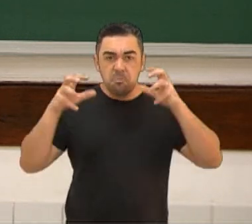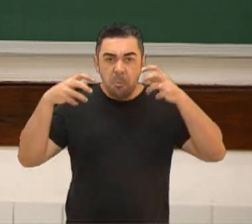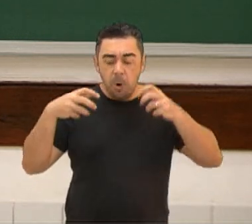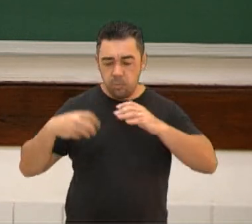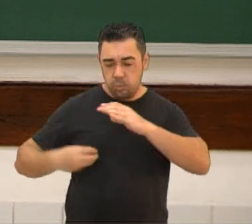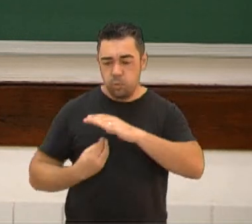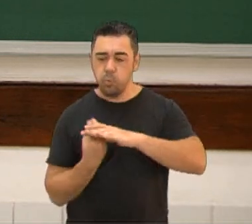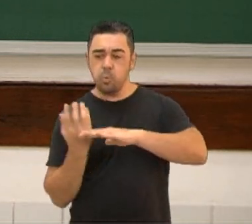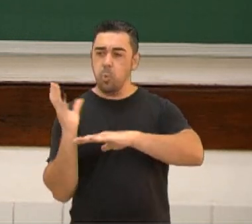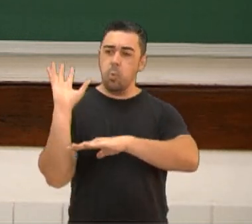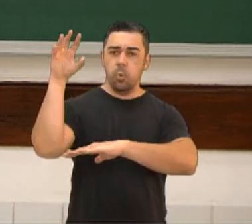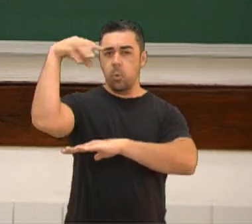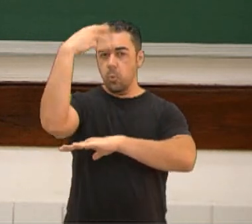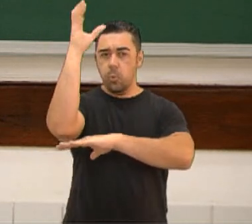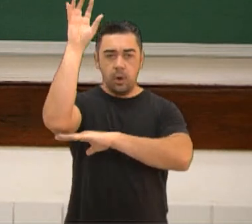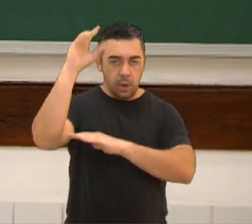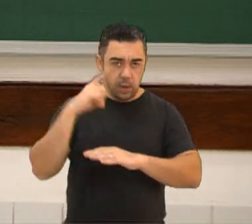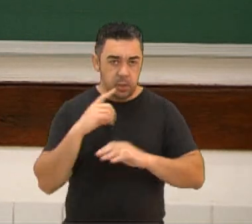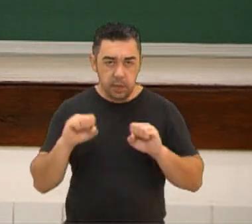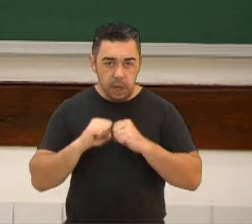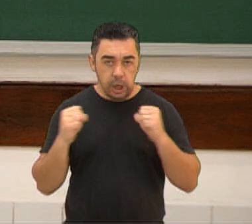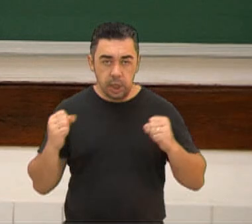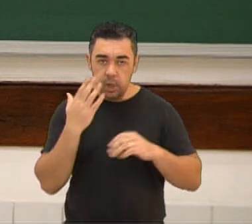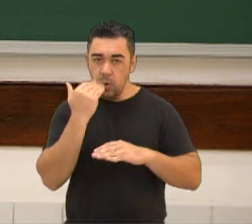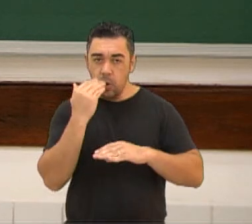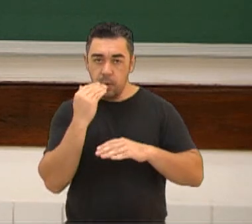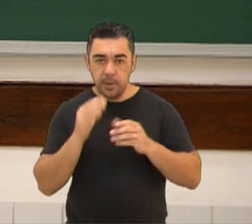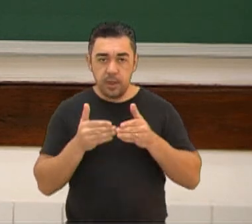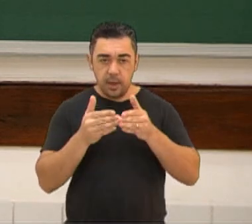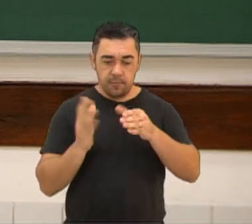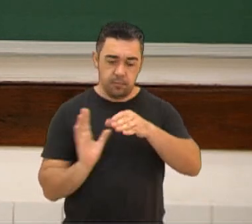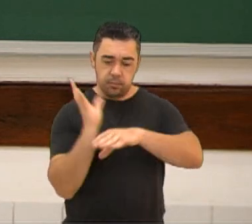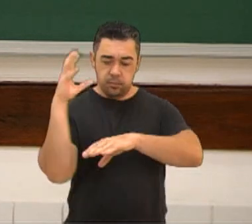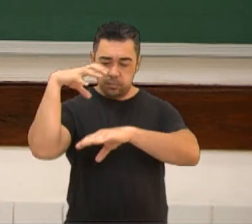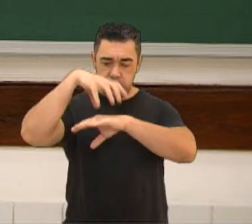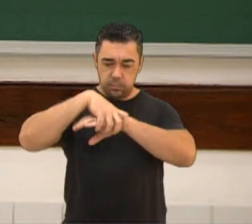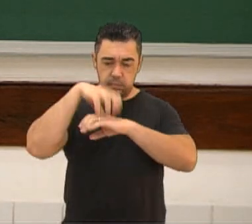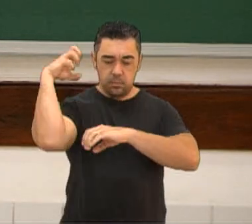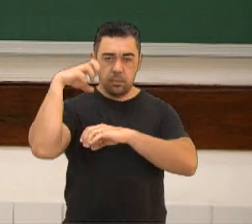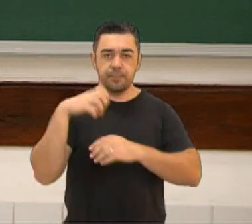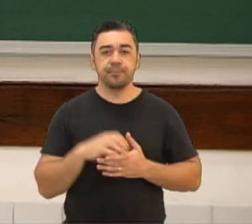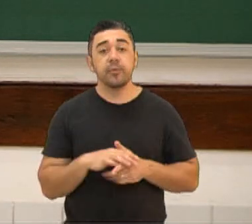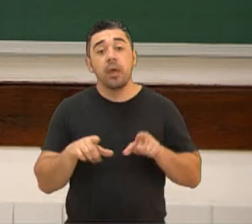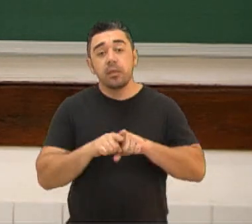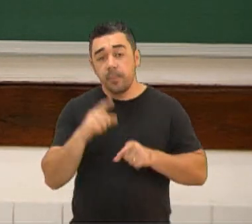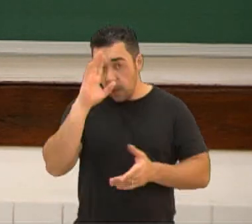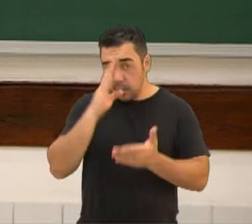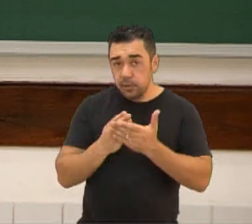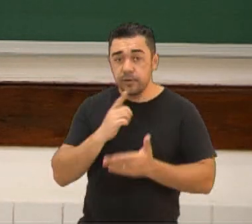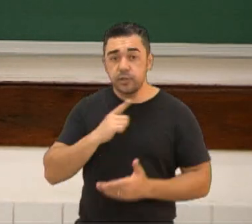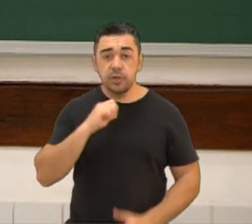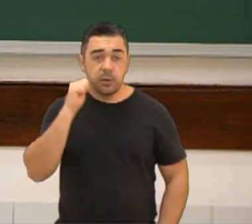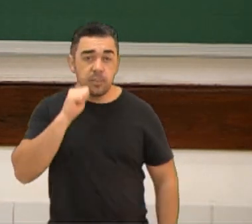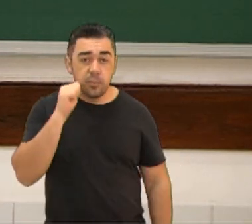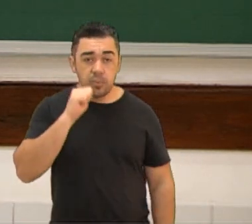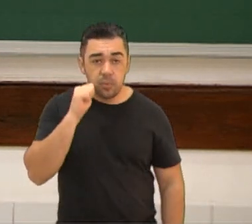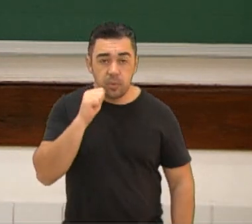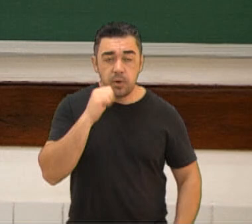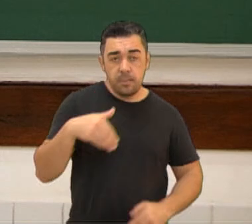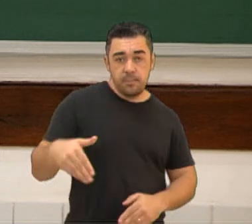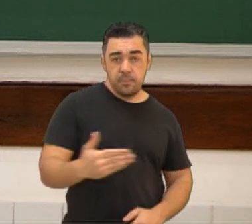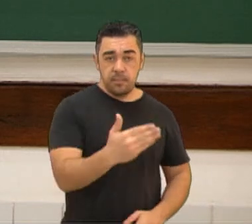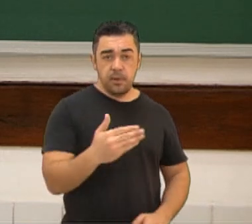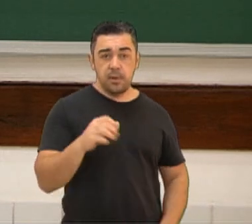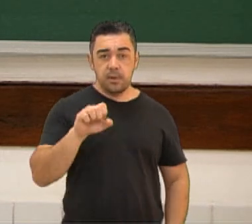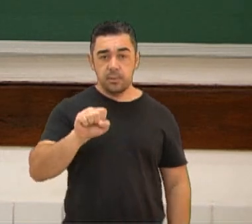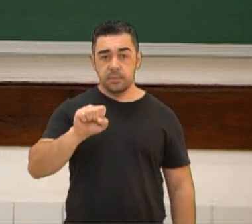que comiam e engoliam o navio inteiro, que existiam sereias que encantavam os marujos e os marujos